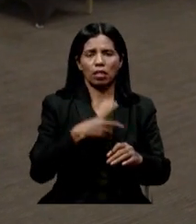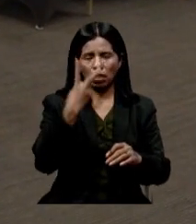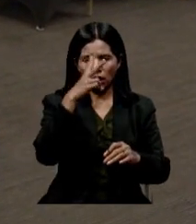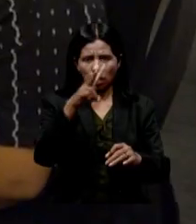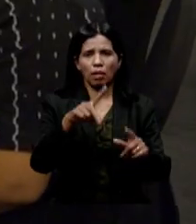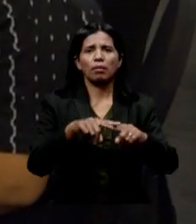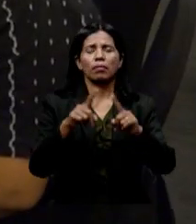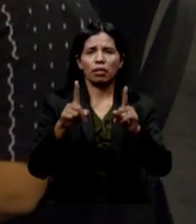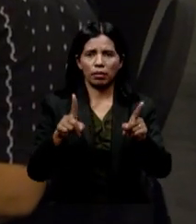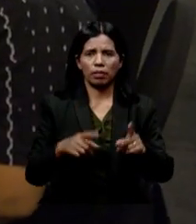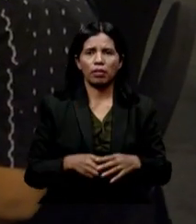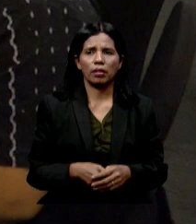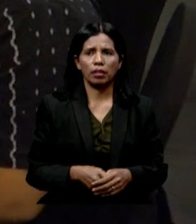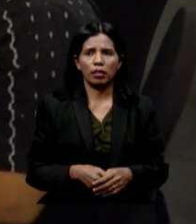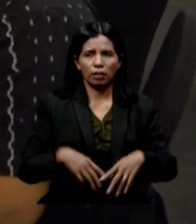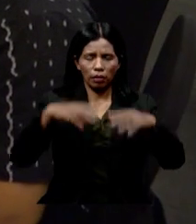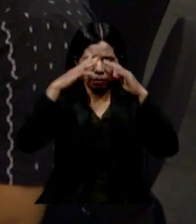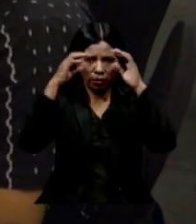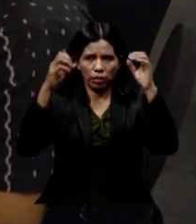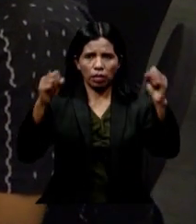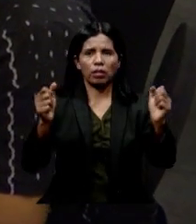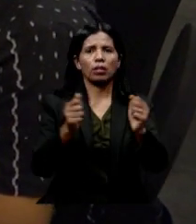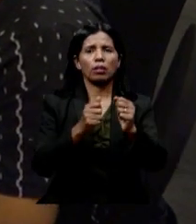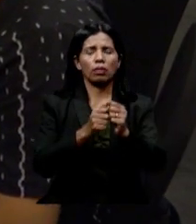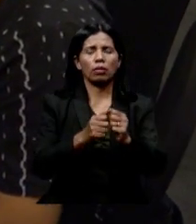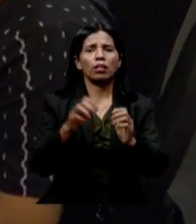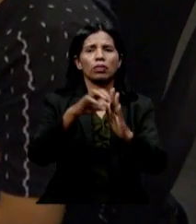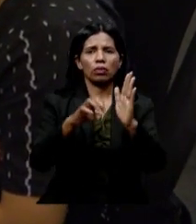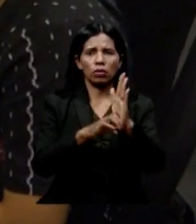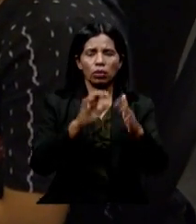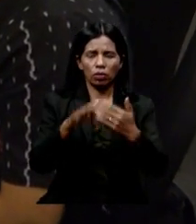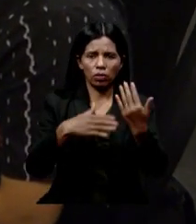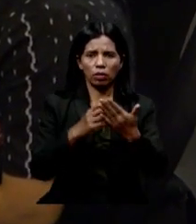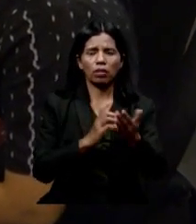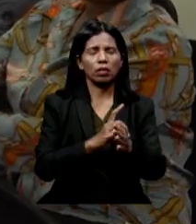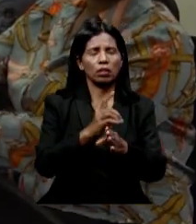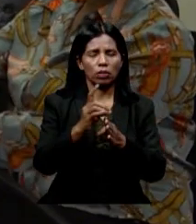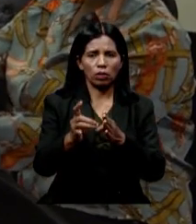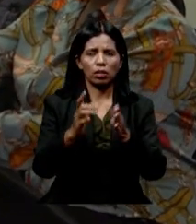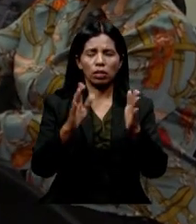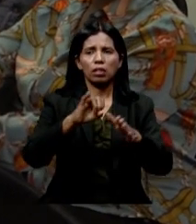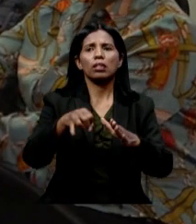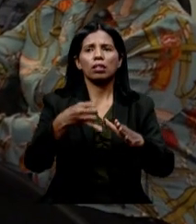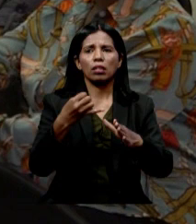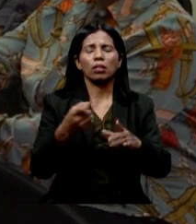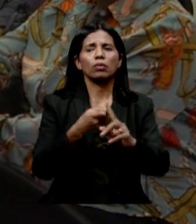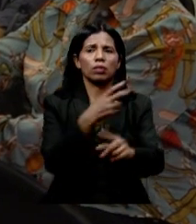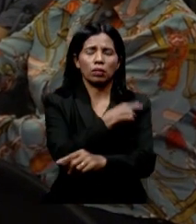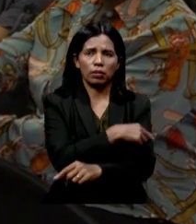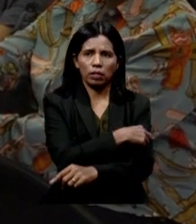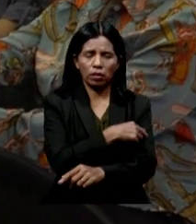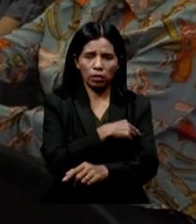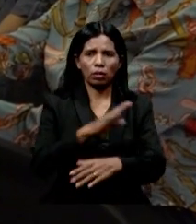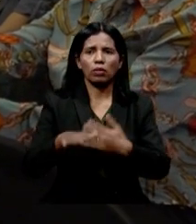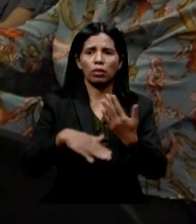ver, senhora presidente, a estrutura toma. Diretora-geral da IANE, carico representante dos hospitais